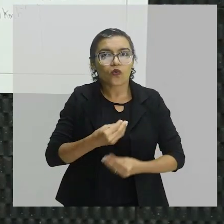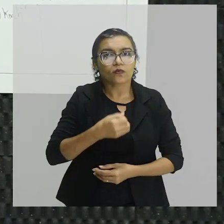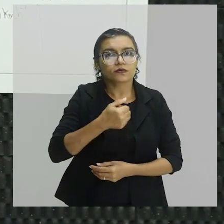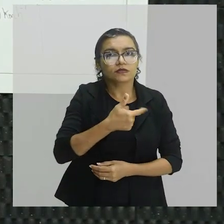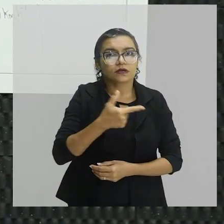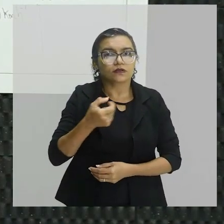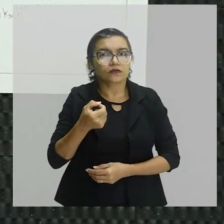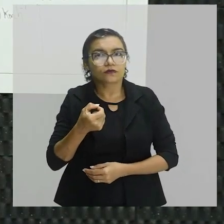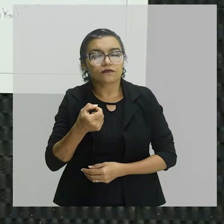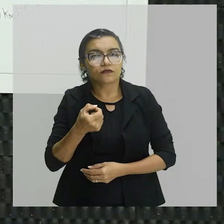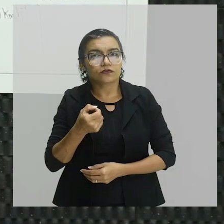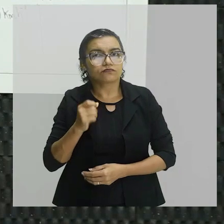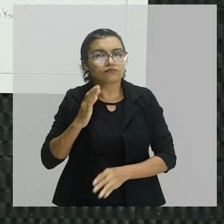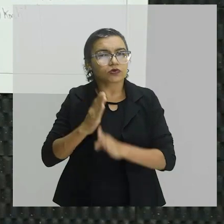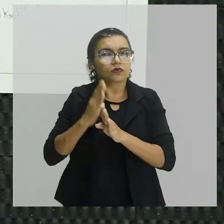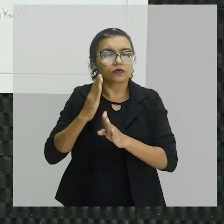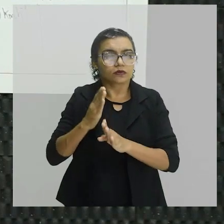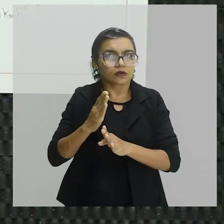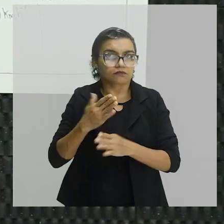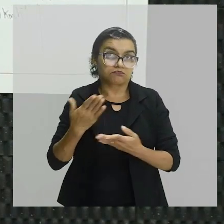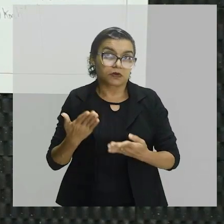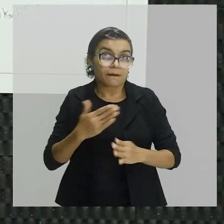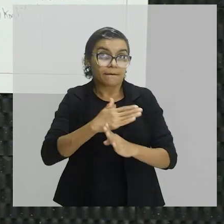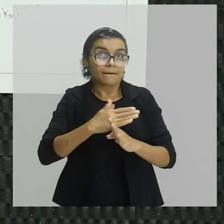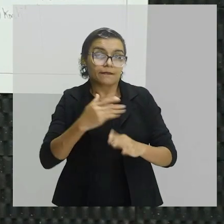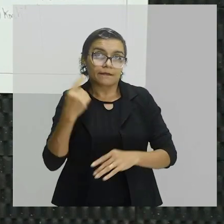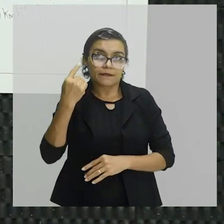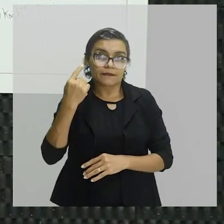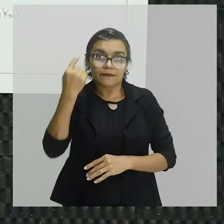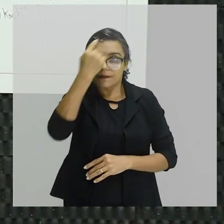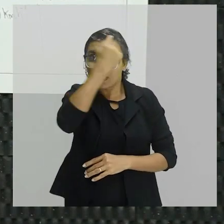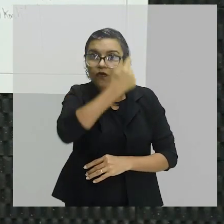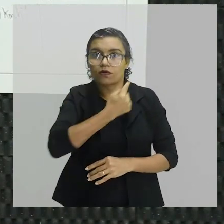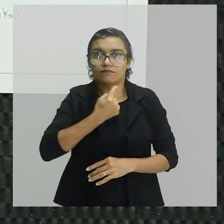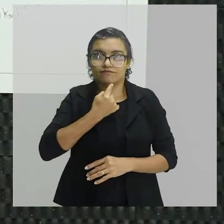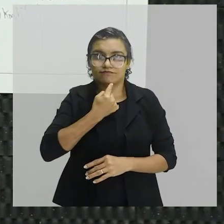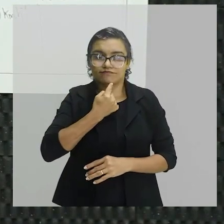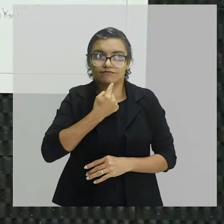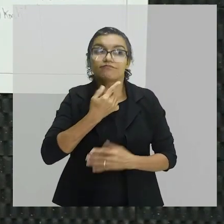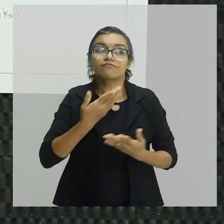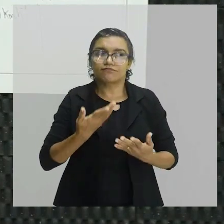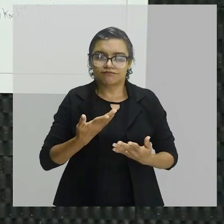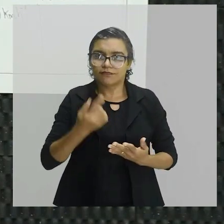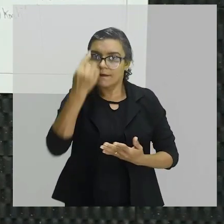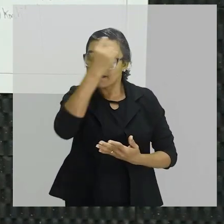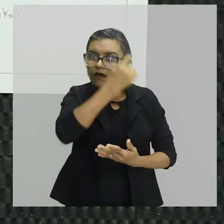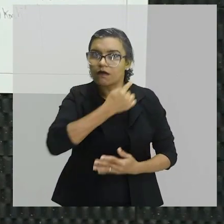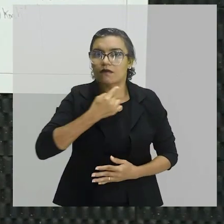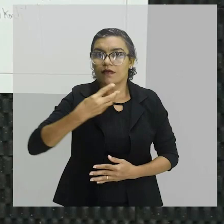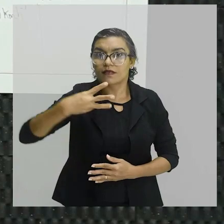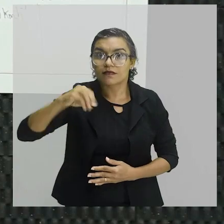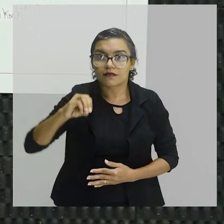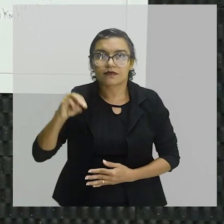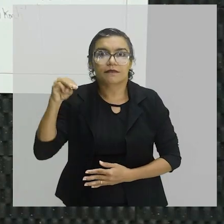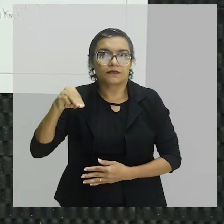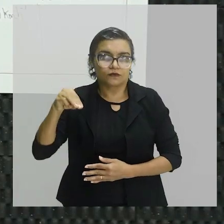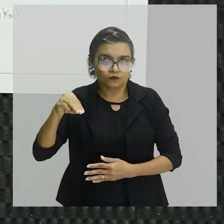ser meio quilômetro, né? Quer dizer, meia hora, desculpa, ser feito em meia hora.